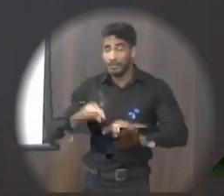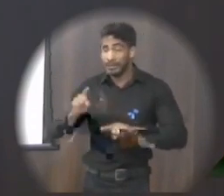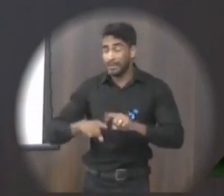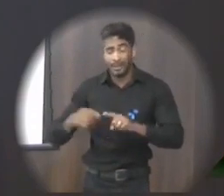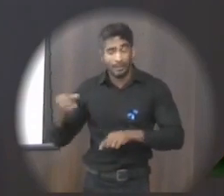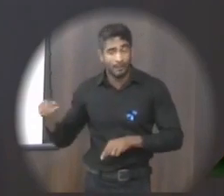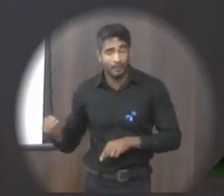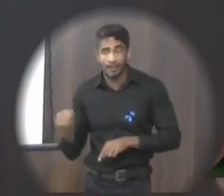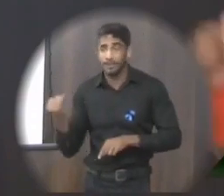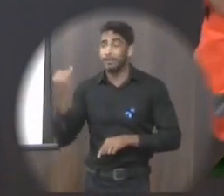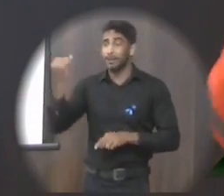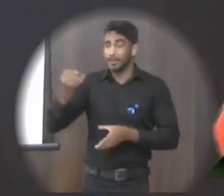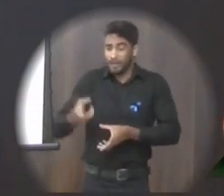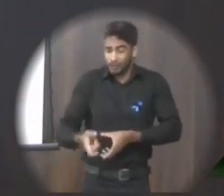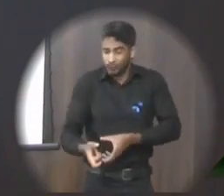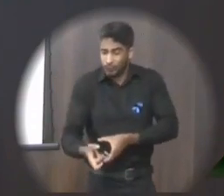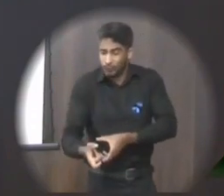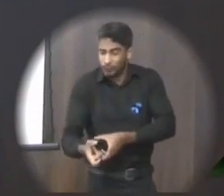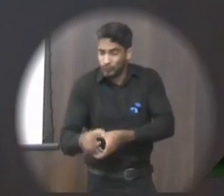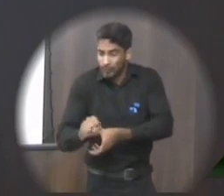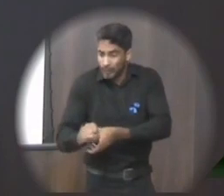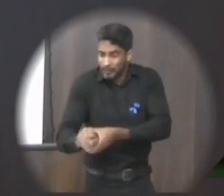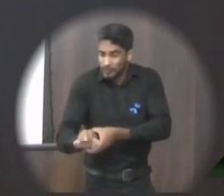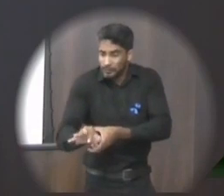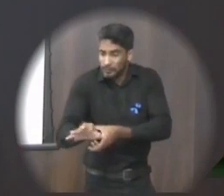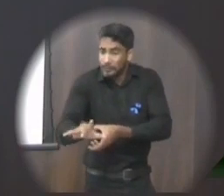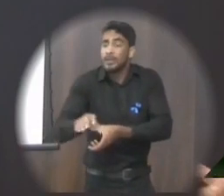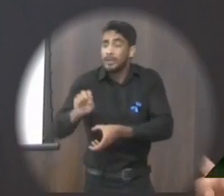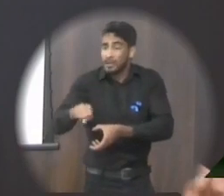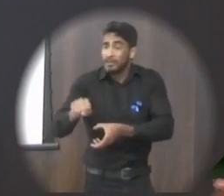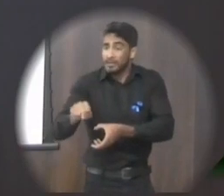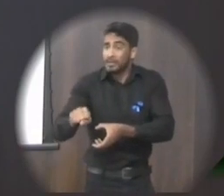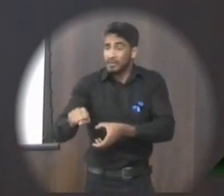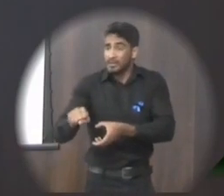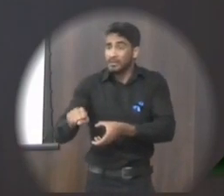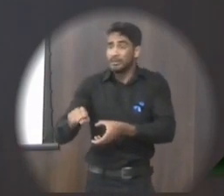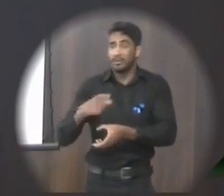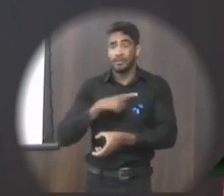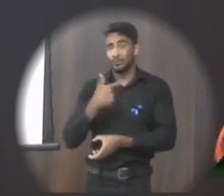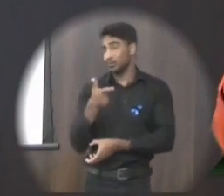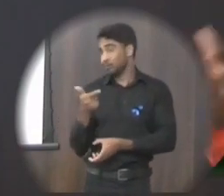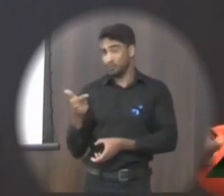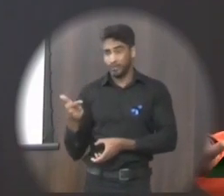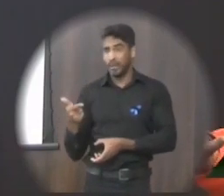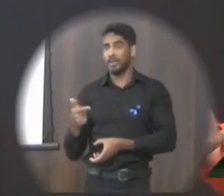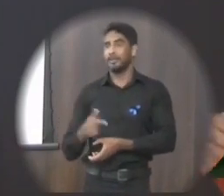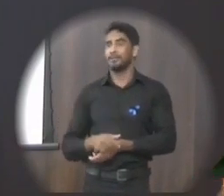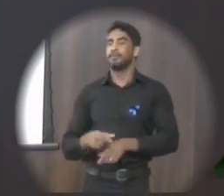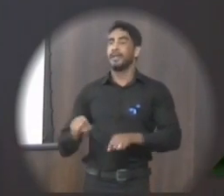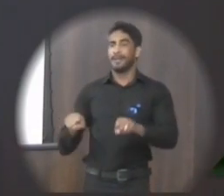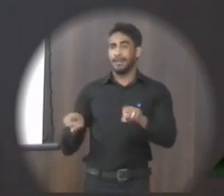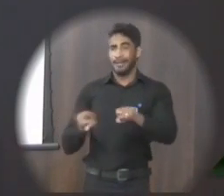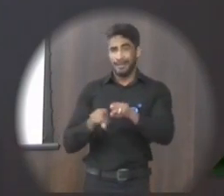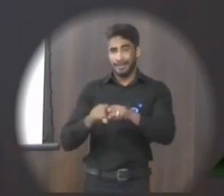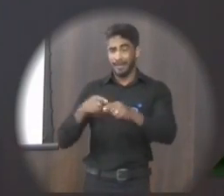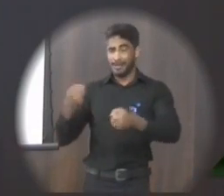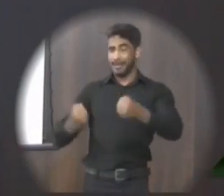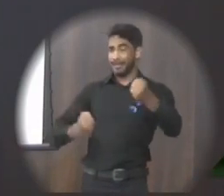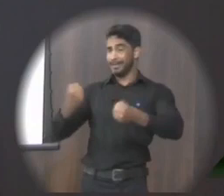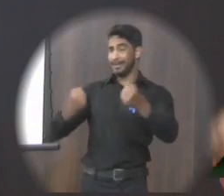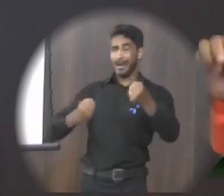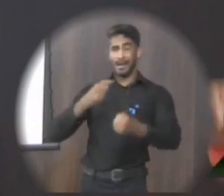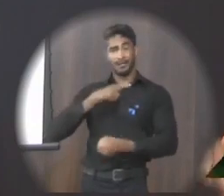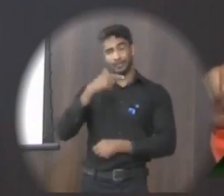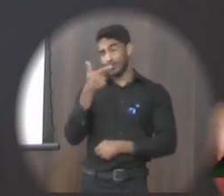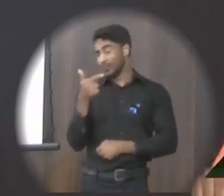extrema importância durante o combate, na realidade de hoje, e nós não temos nenhum. Caminhonete, nós não temos nenhuma